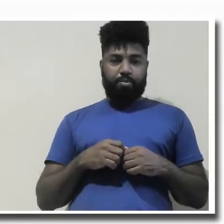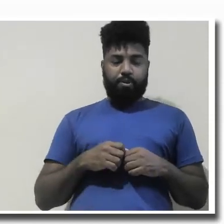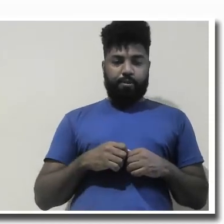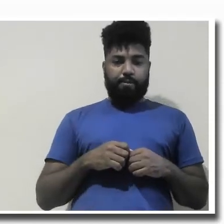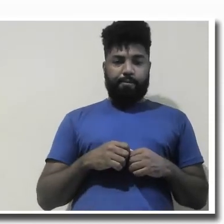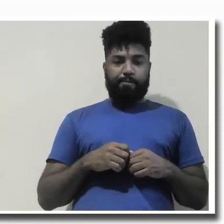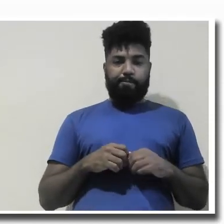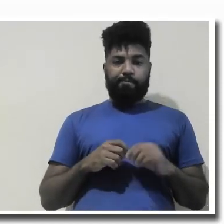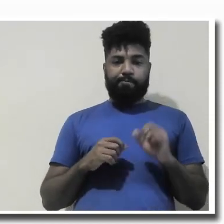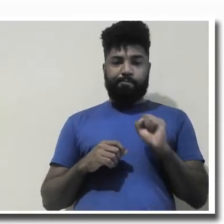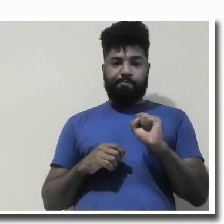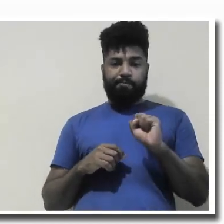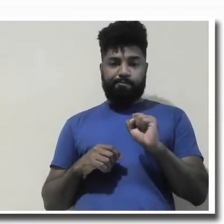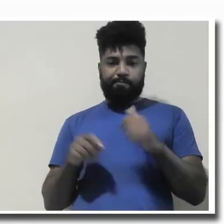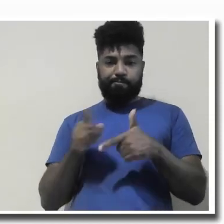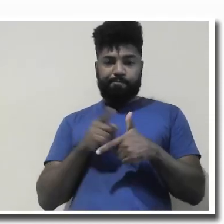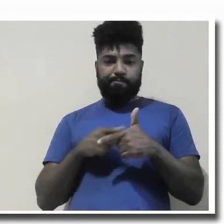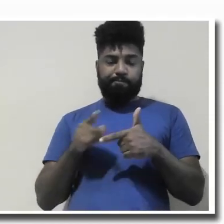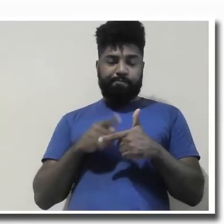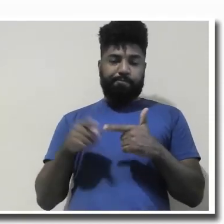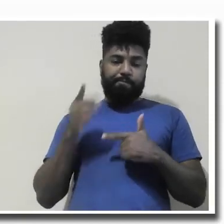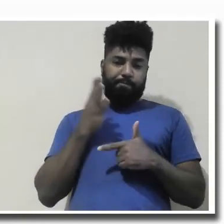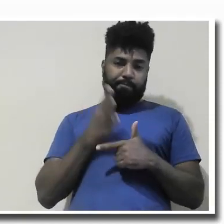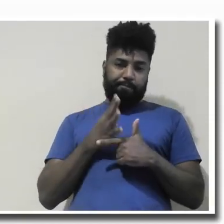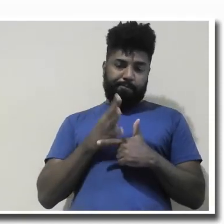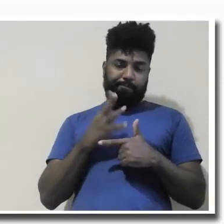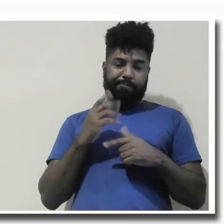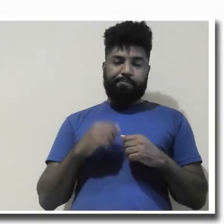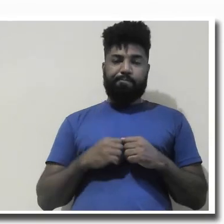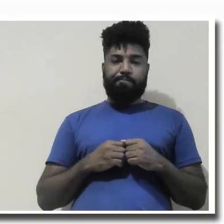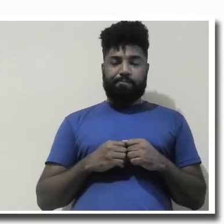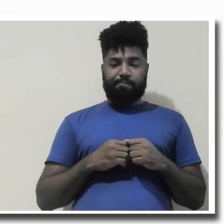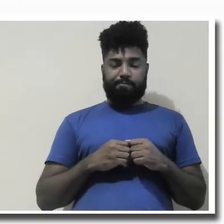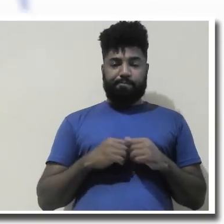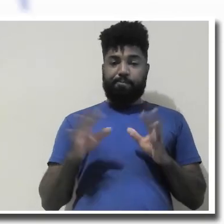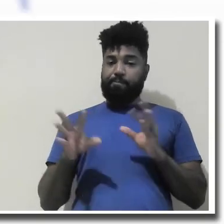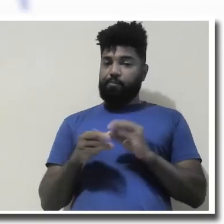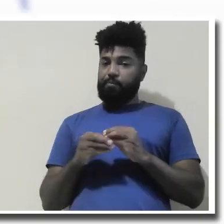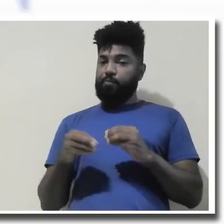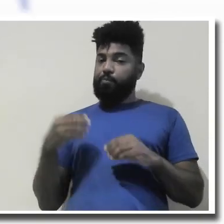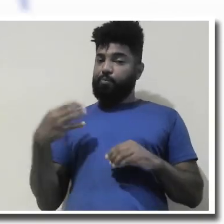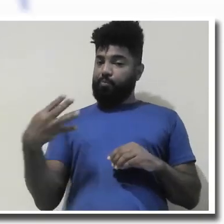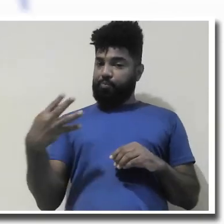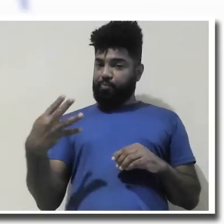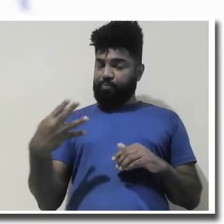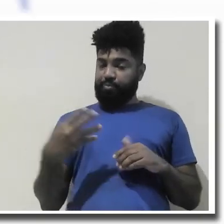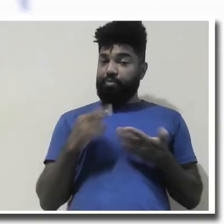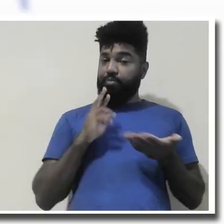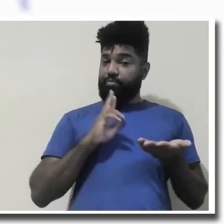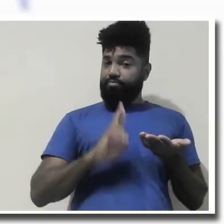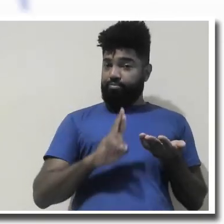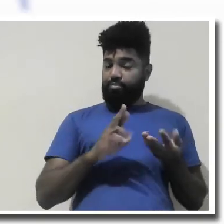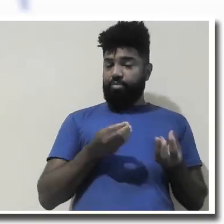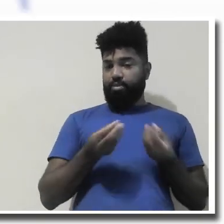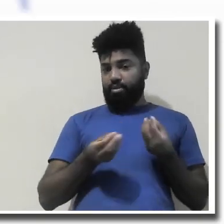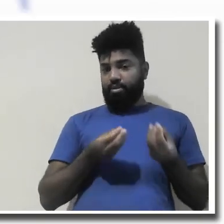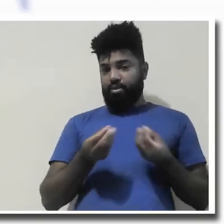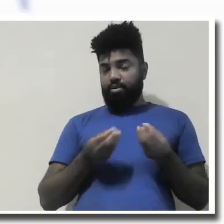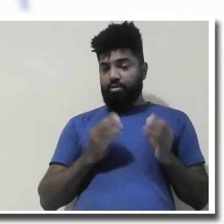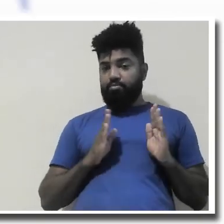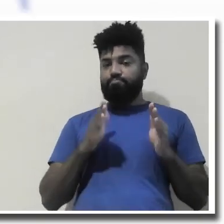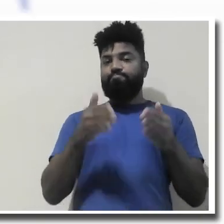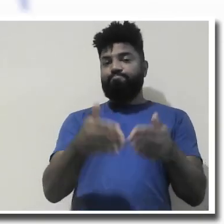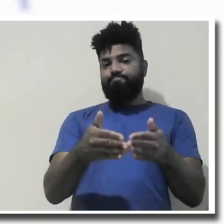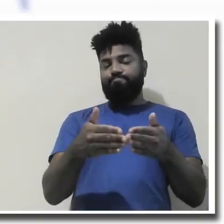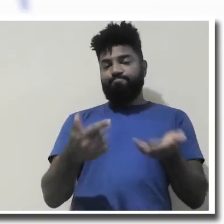Oito dividido por 4, 2, que é igual a 4. Sendo uma solução bem mais direta do